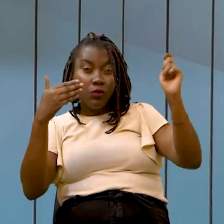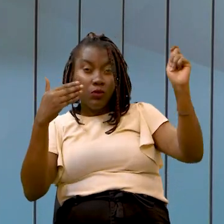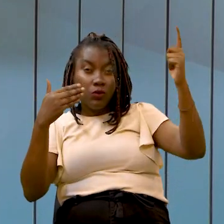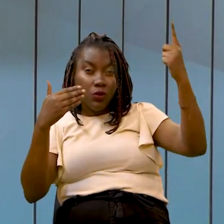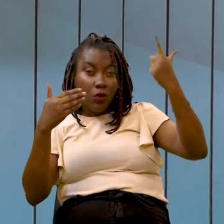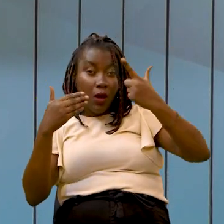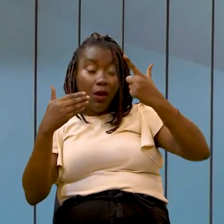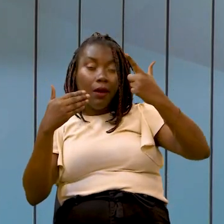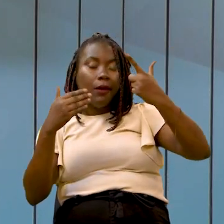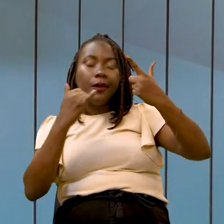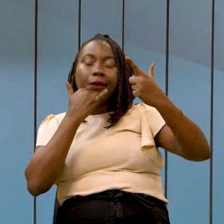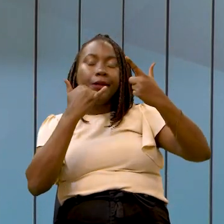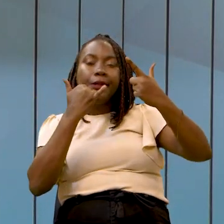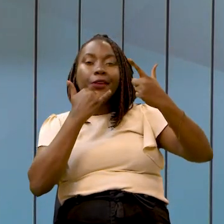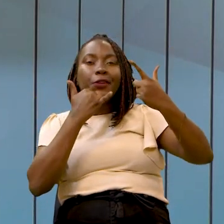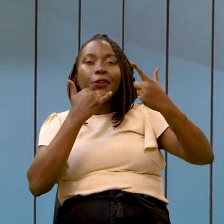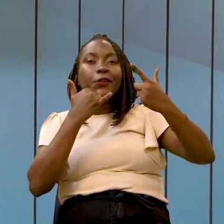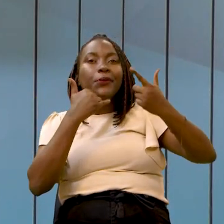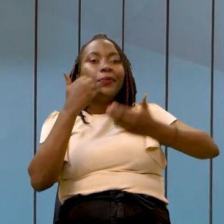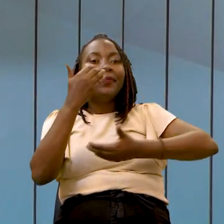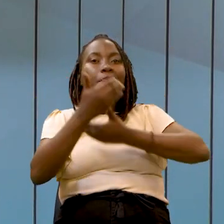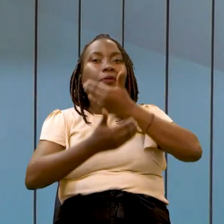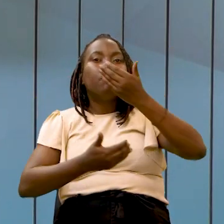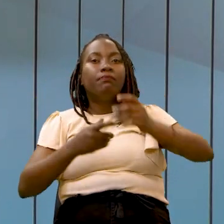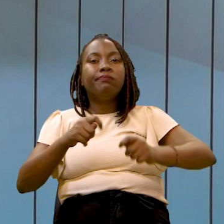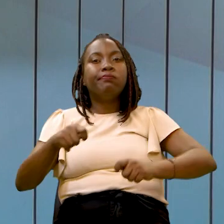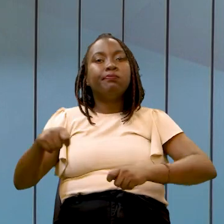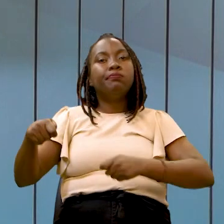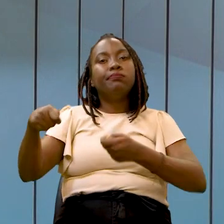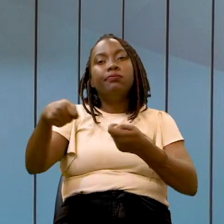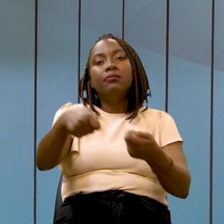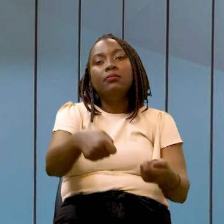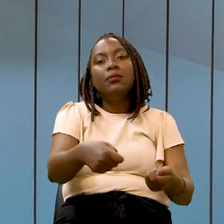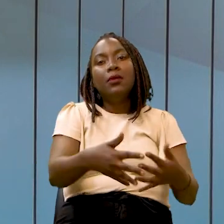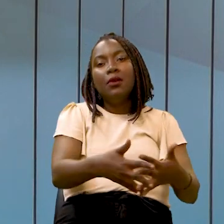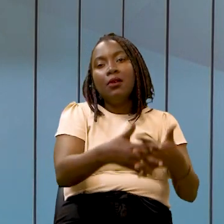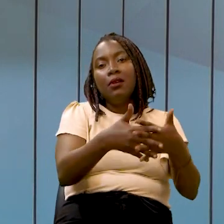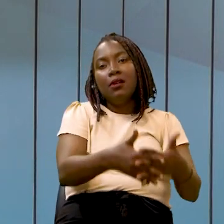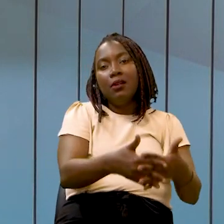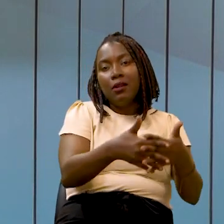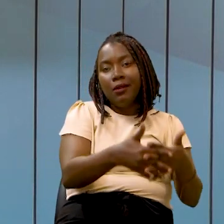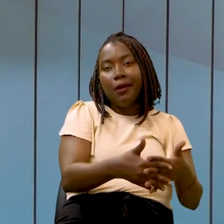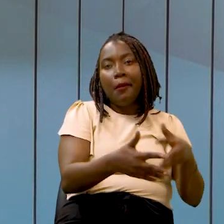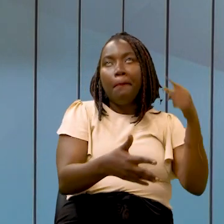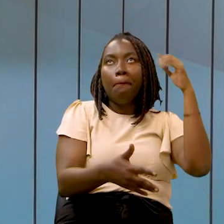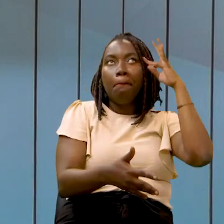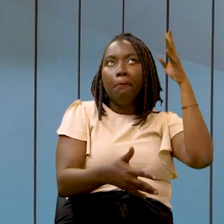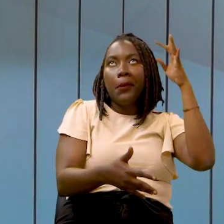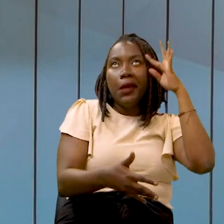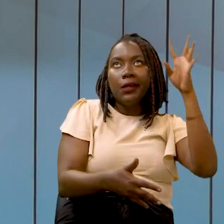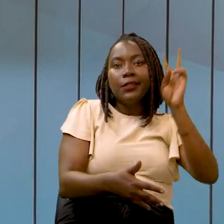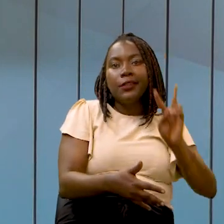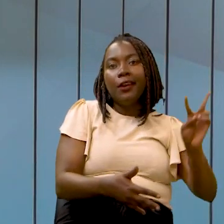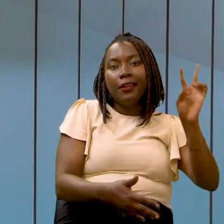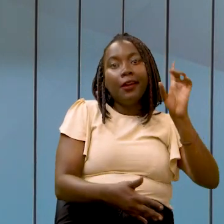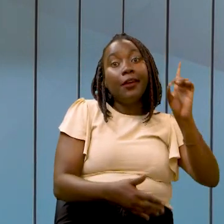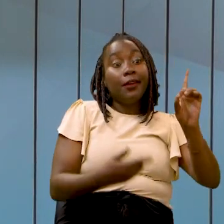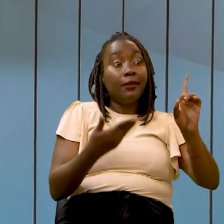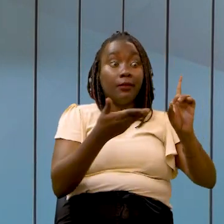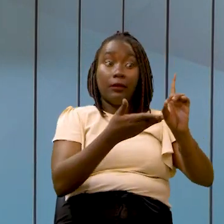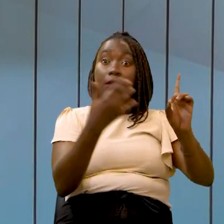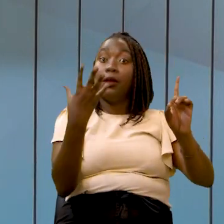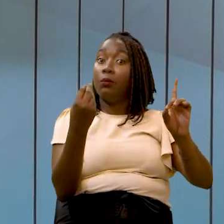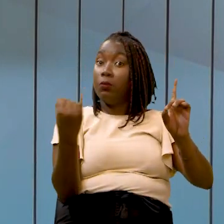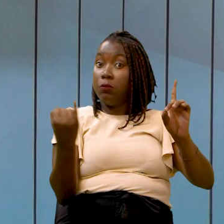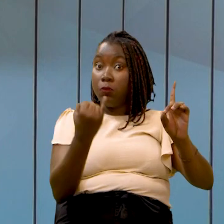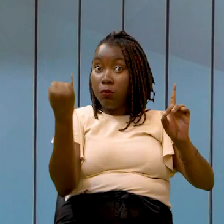exposição ao sol, desculpe, não acarretaria um prejuízo, pensando aí na vitamina D,